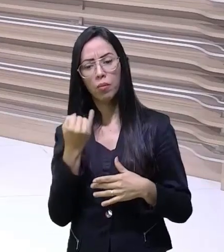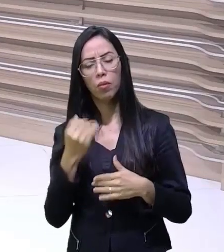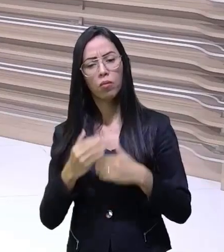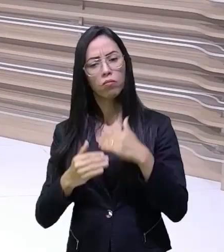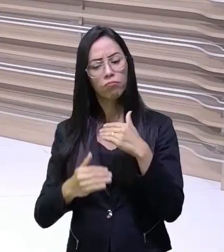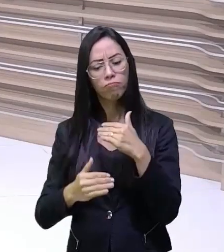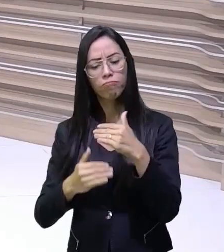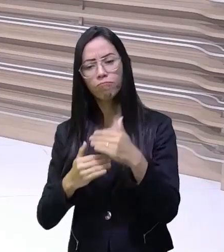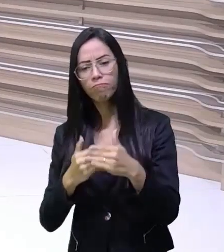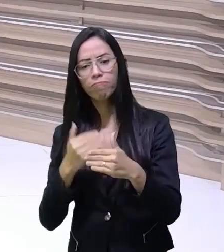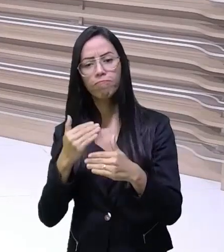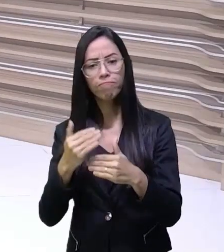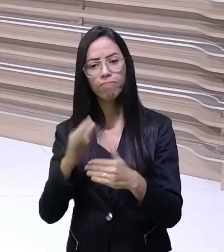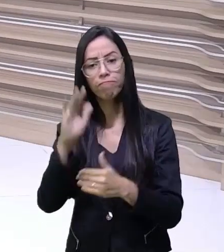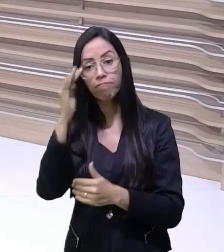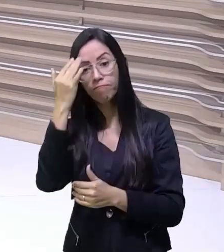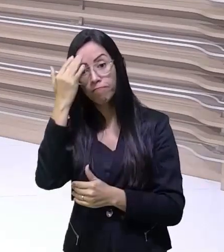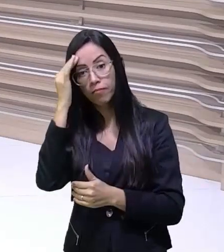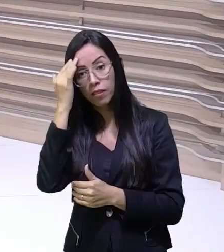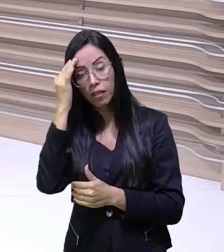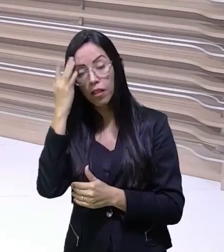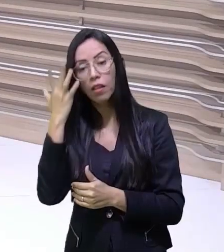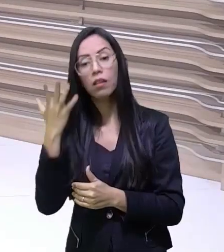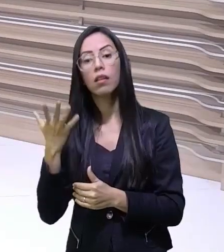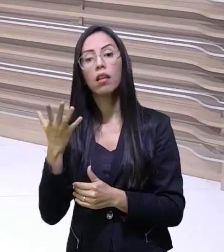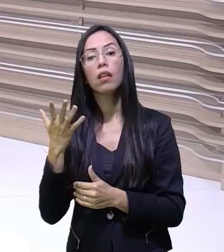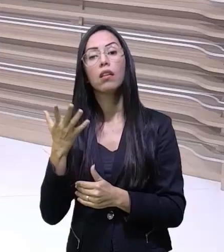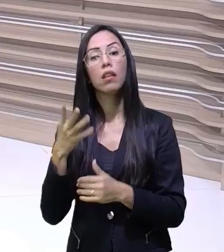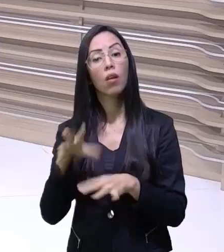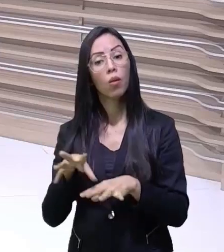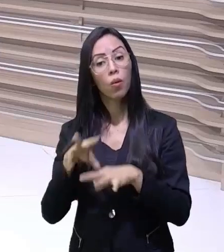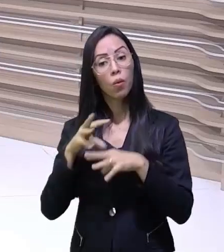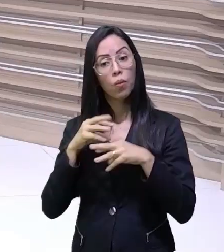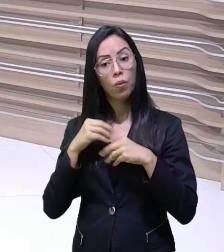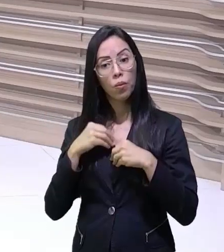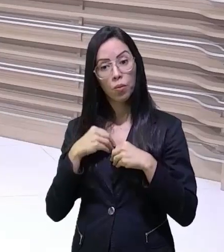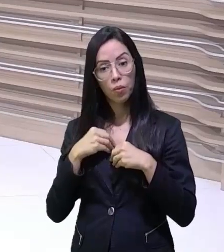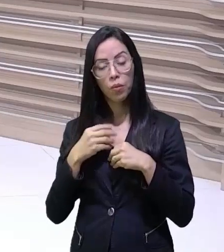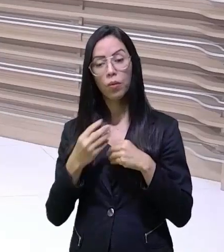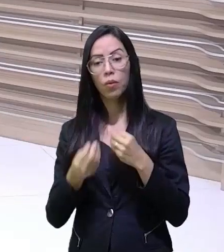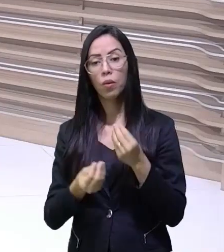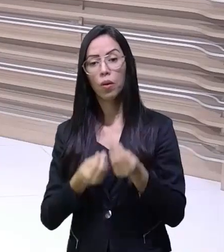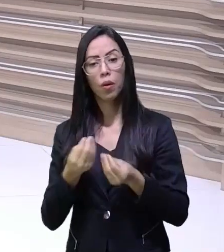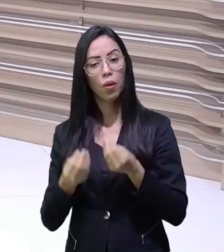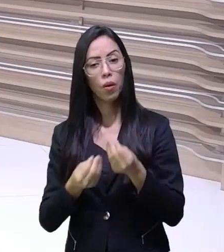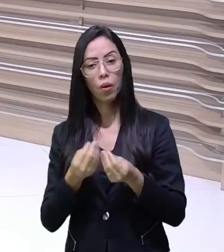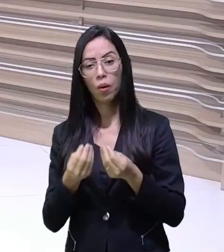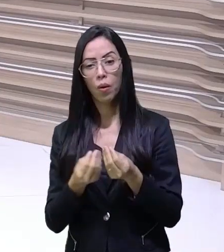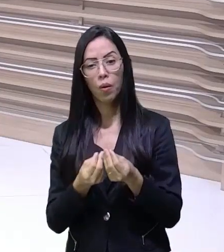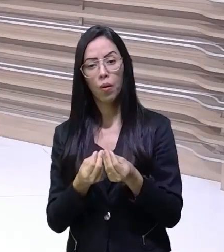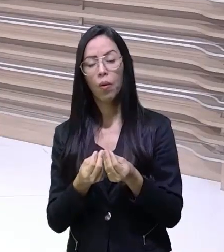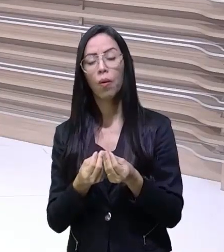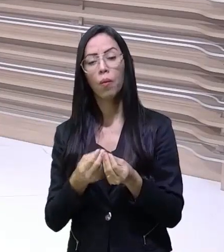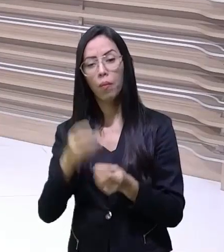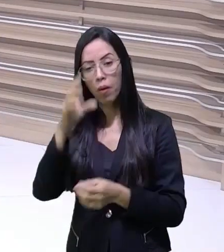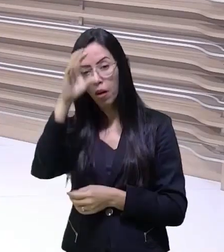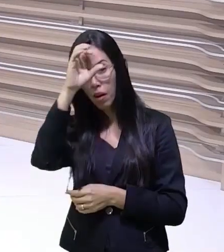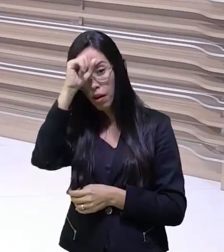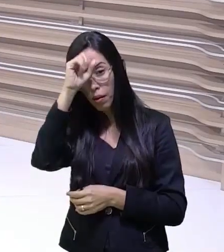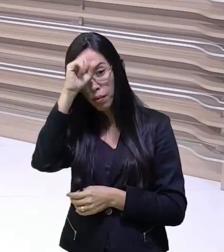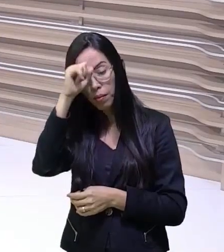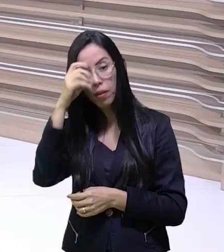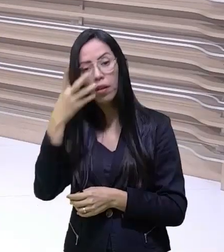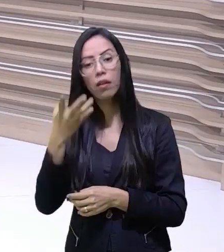irem entendendo, tá certo? E internalizando por onde, né, vai esse caminho até nós chegarmos